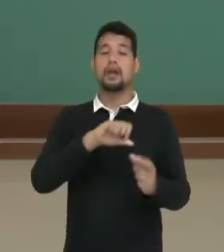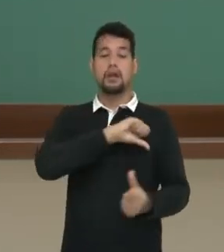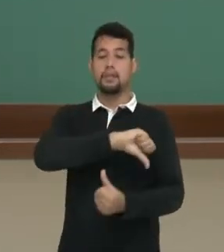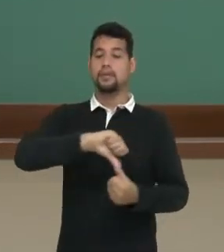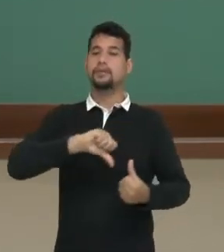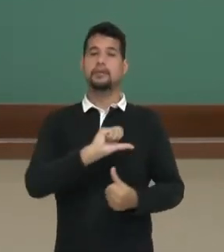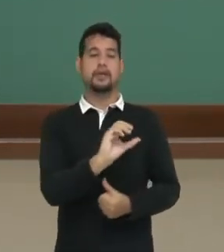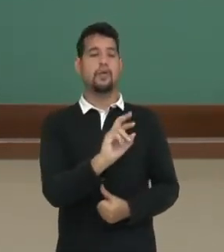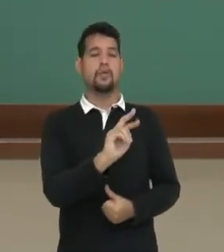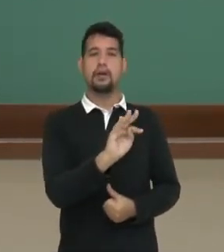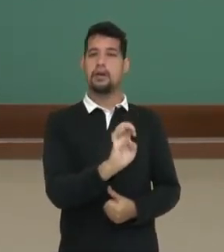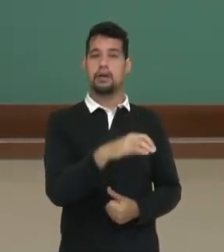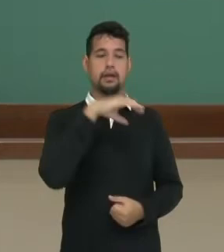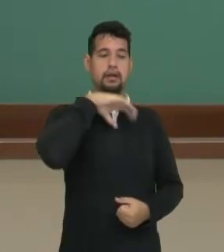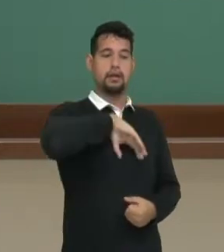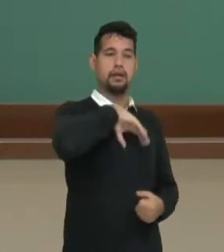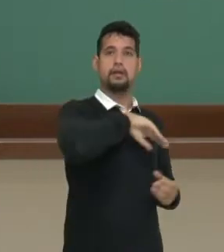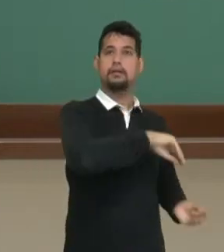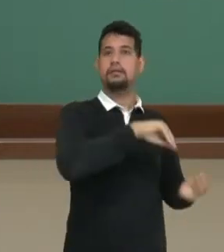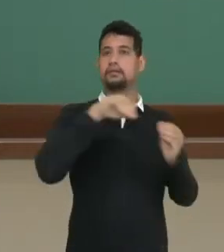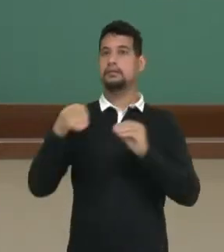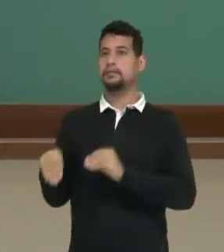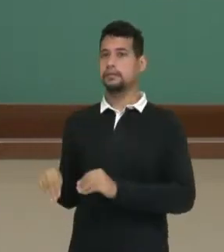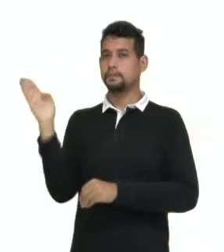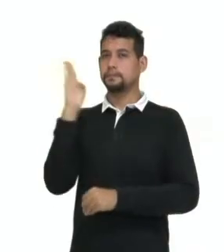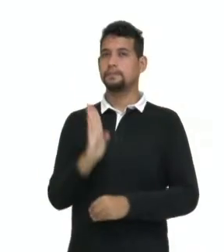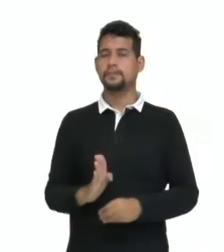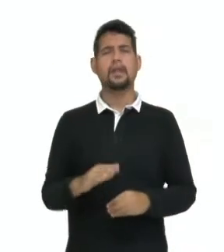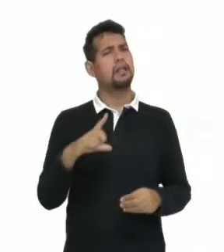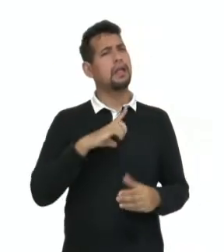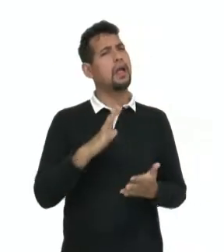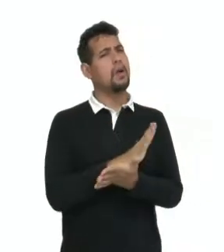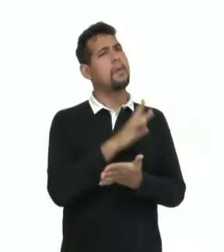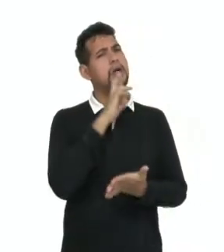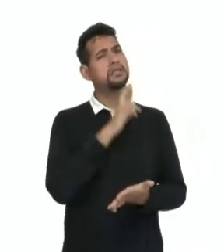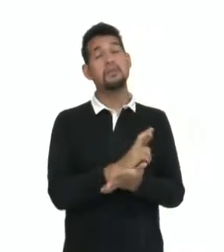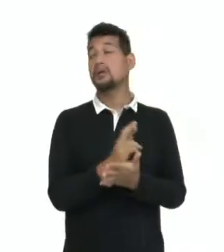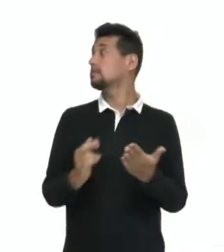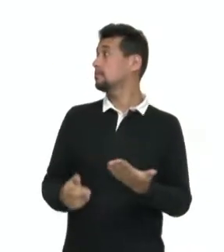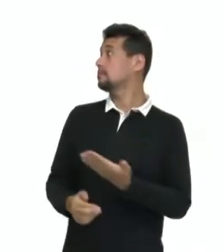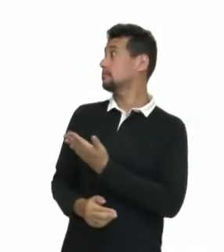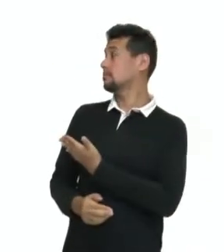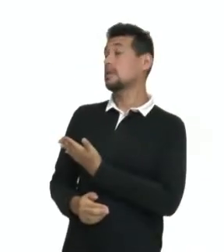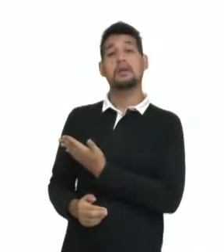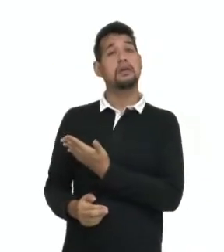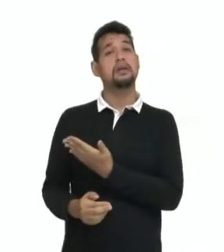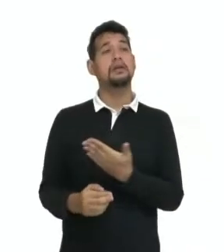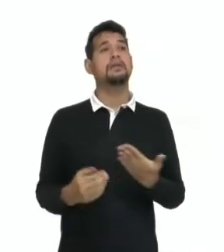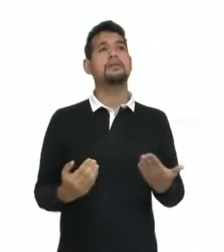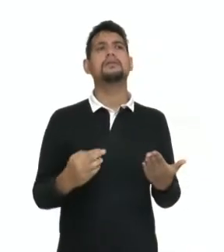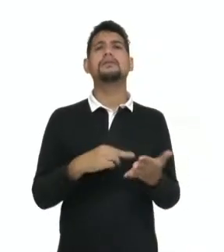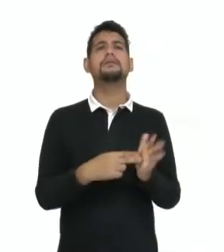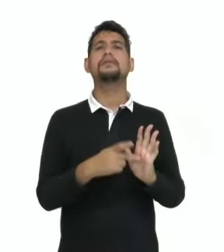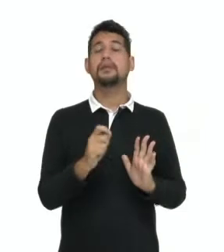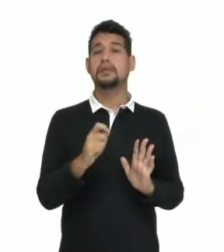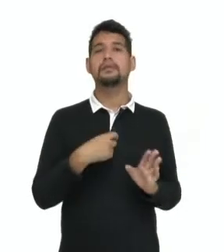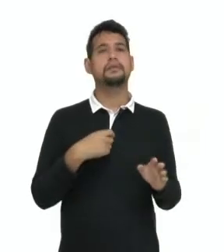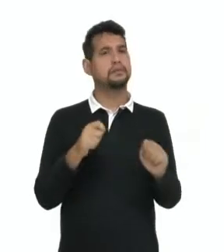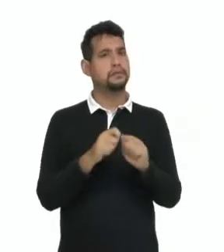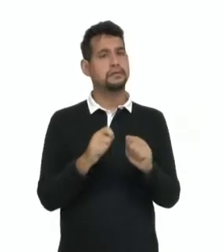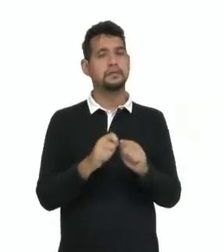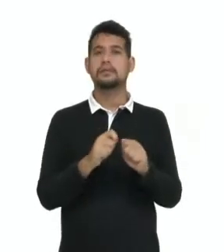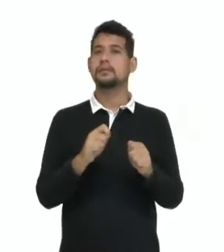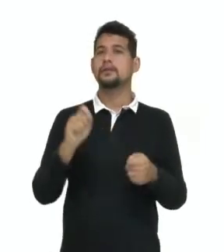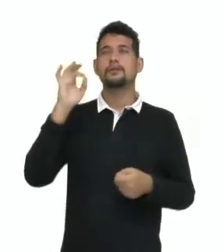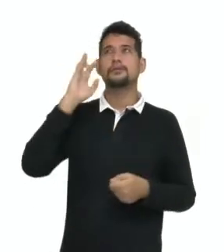da corte para o Brasil? Nego aqui uma possibilidade de resposta, né? Segundo o autor, além de concretizar o sonho